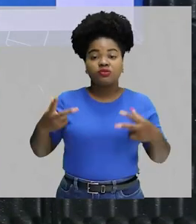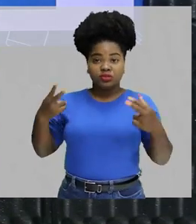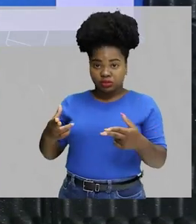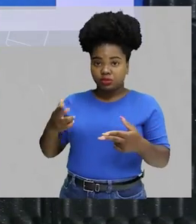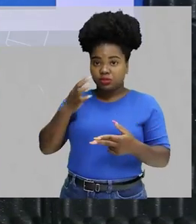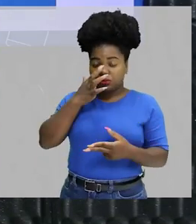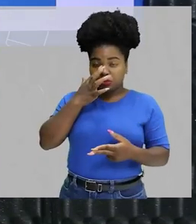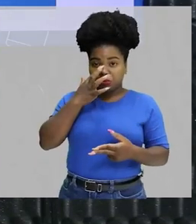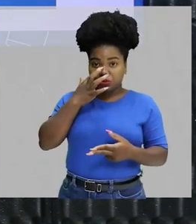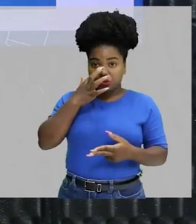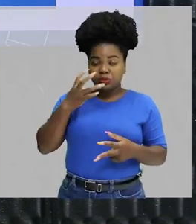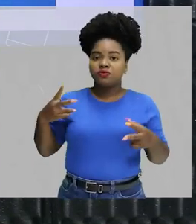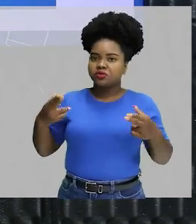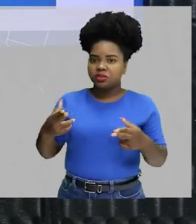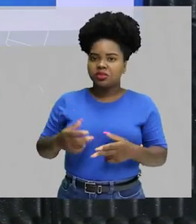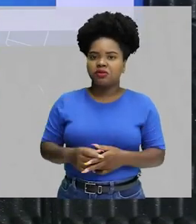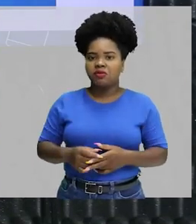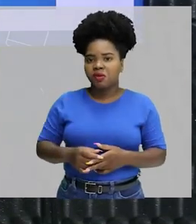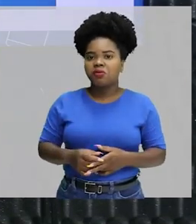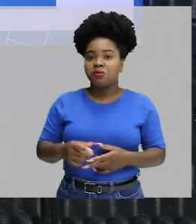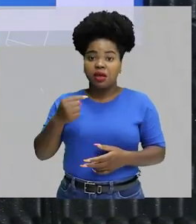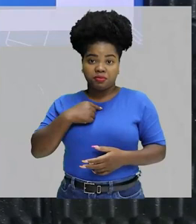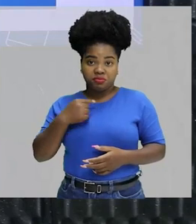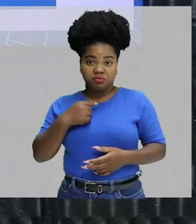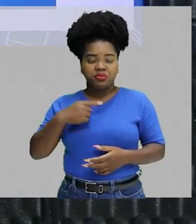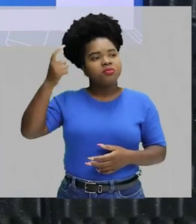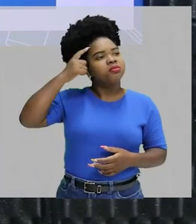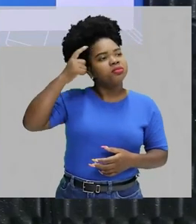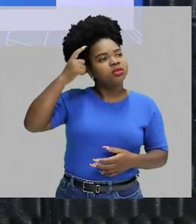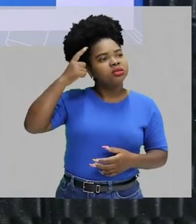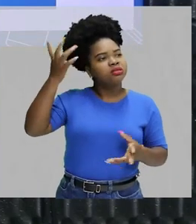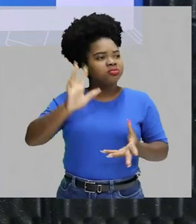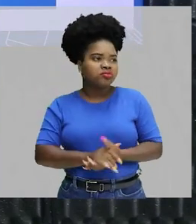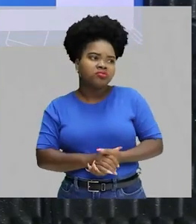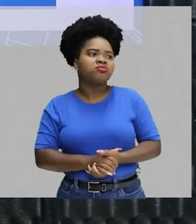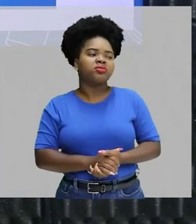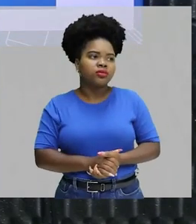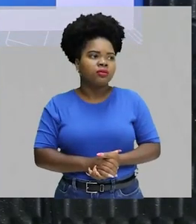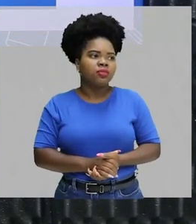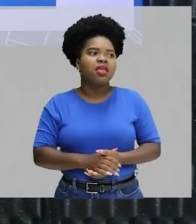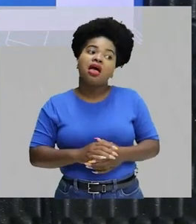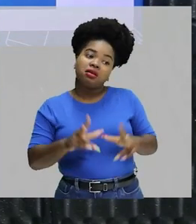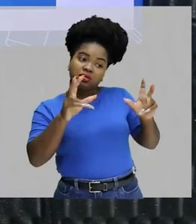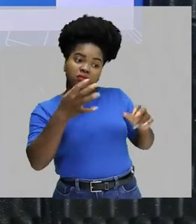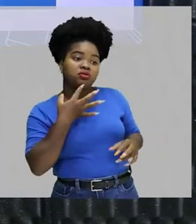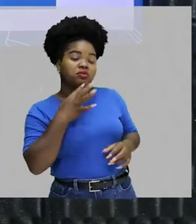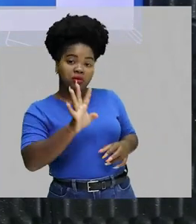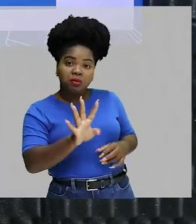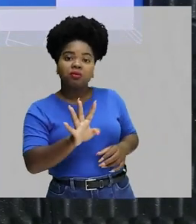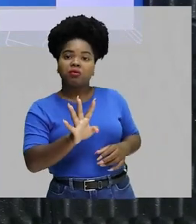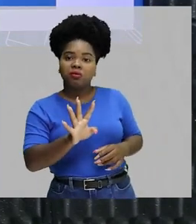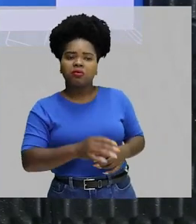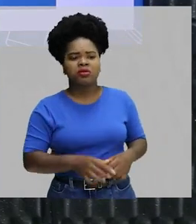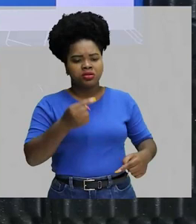redes sociais nós pessoas públicas se aproveitam de situações para